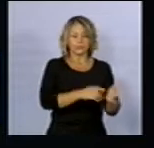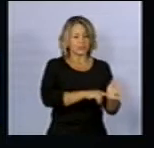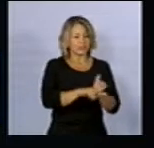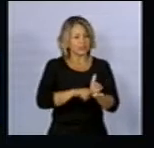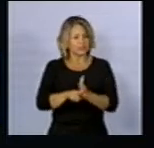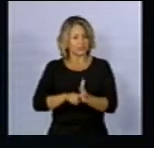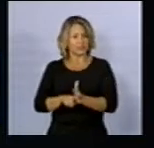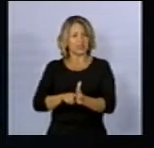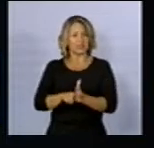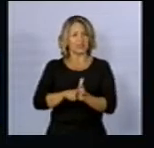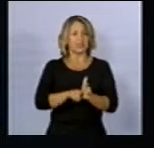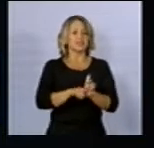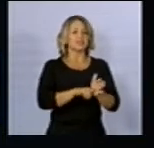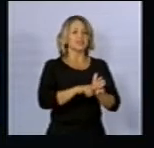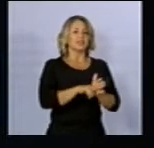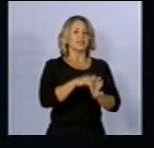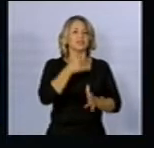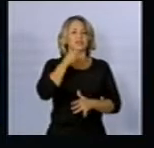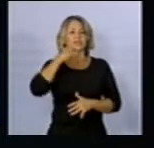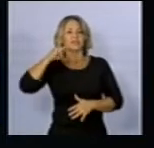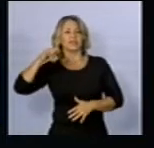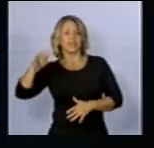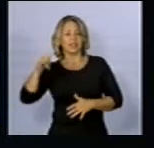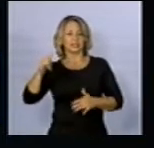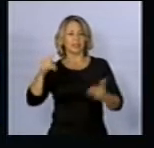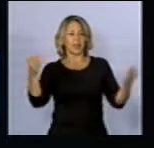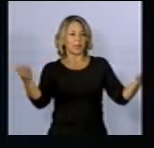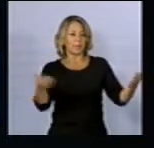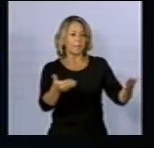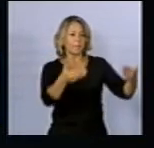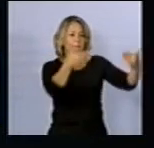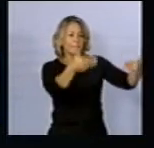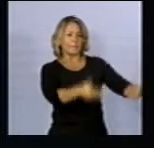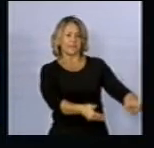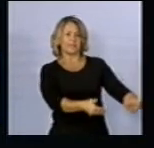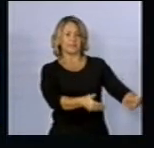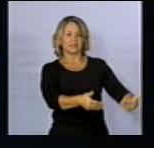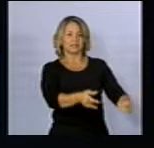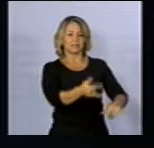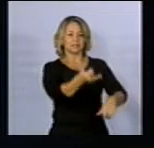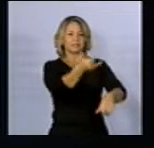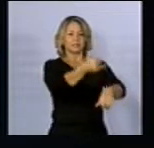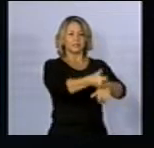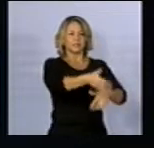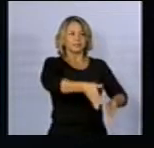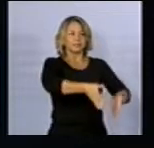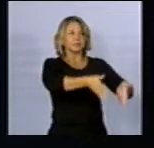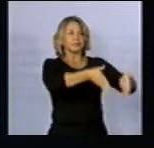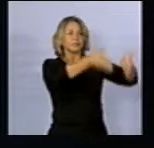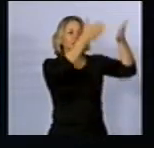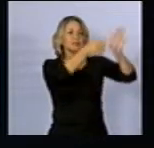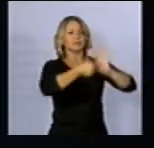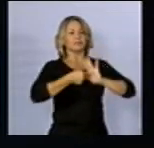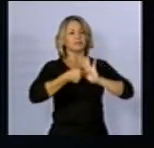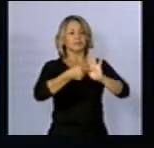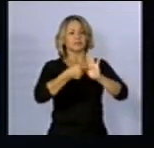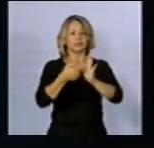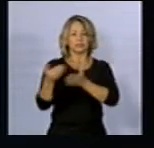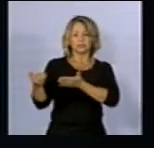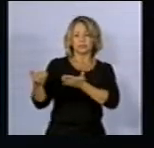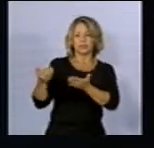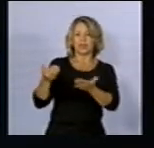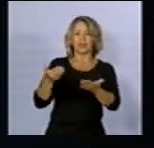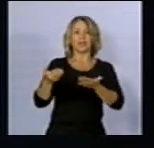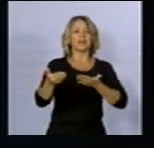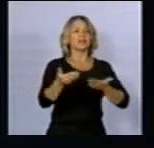chamada configuração elétrica, ou seja, a presença física dessas estruturas, mostra uma relação